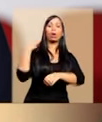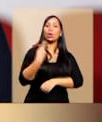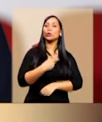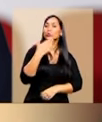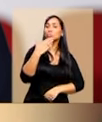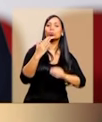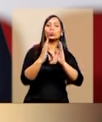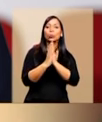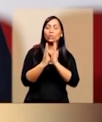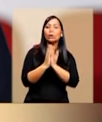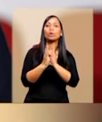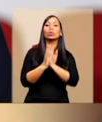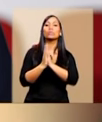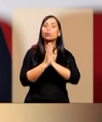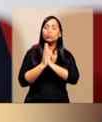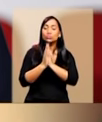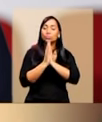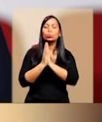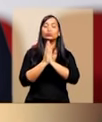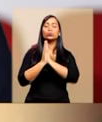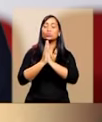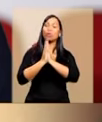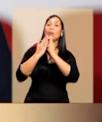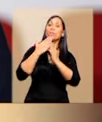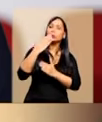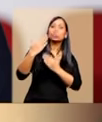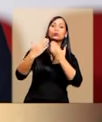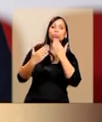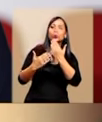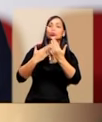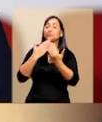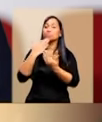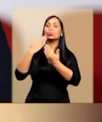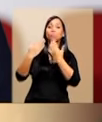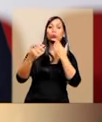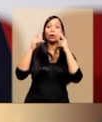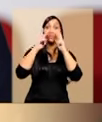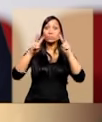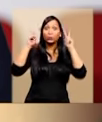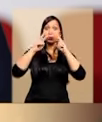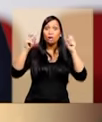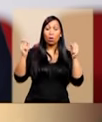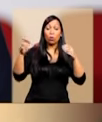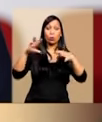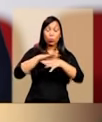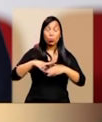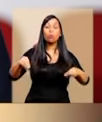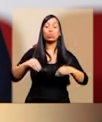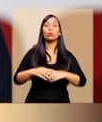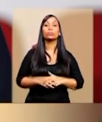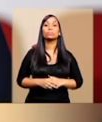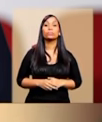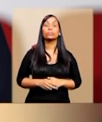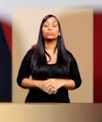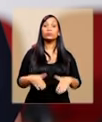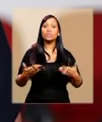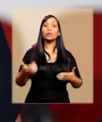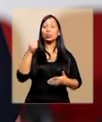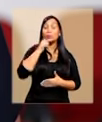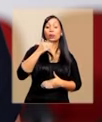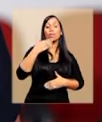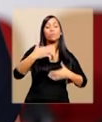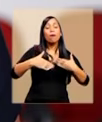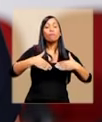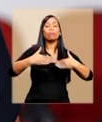nós fizemos um minicírio juntas, pedindo para que a visão dela fosse restaurada.